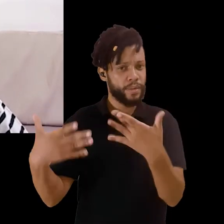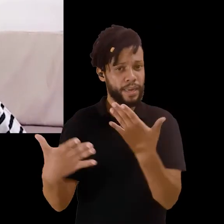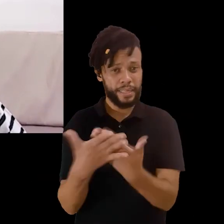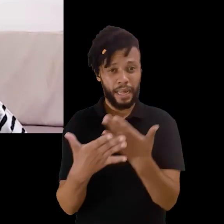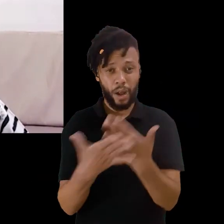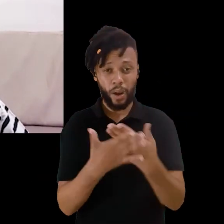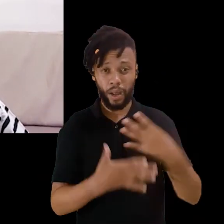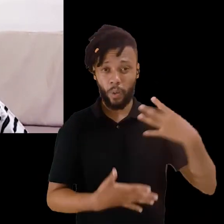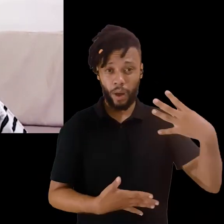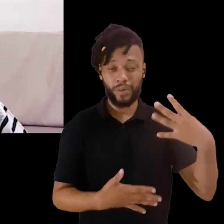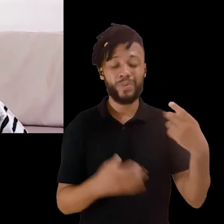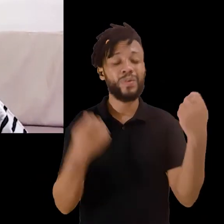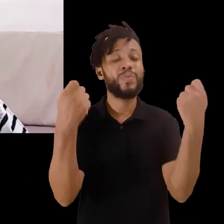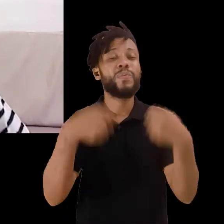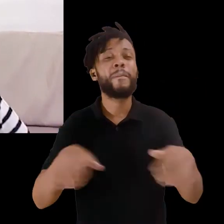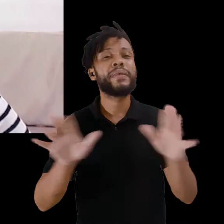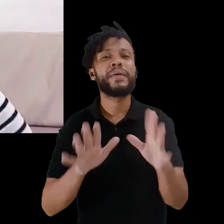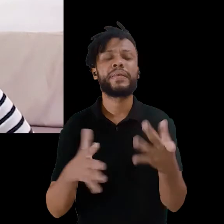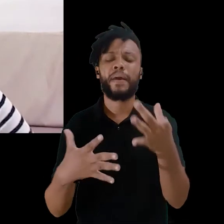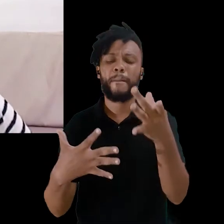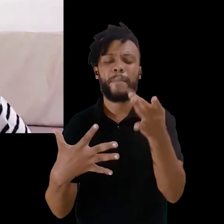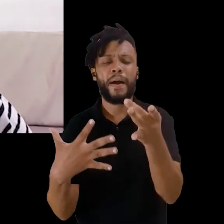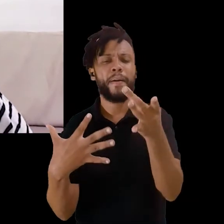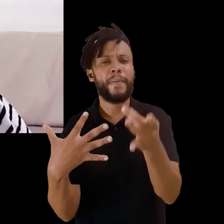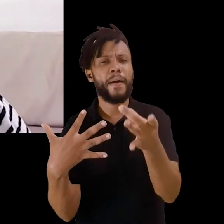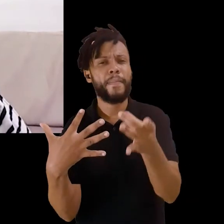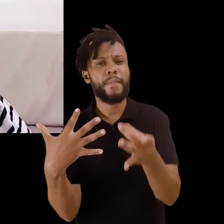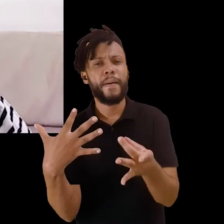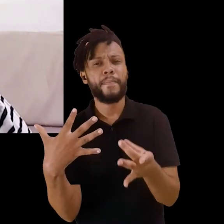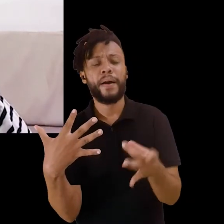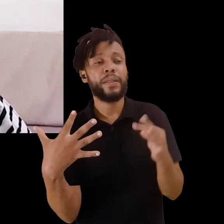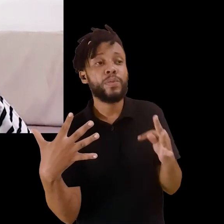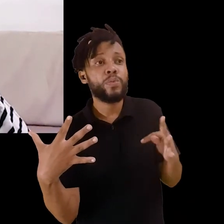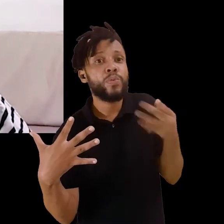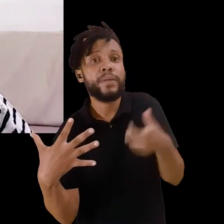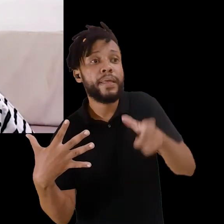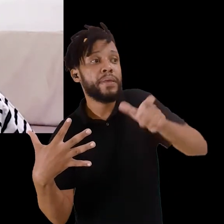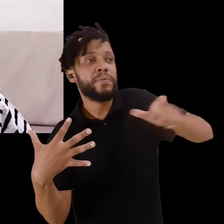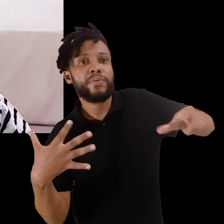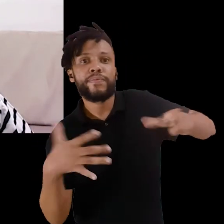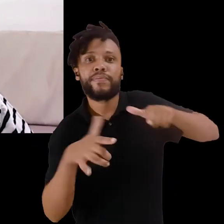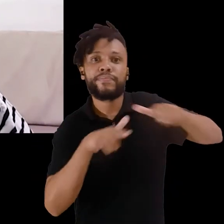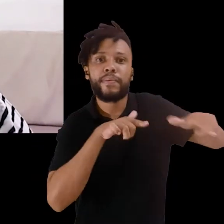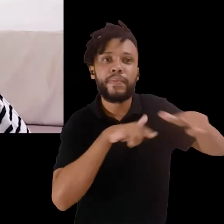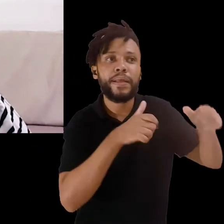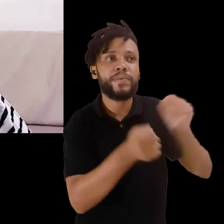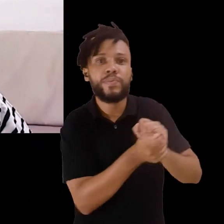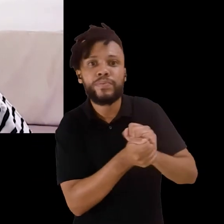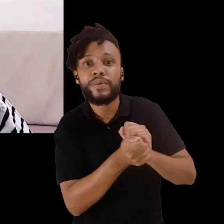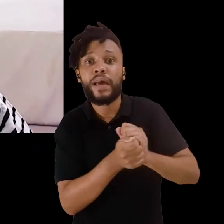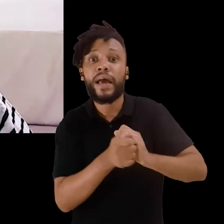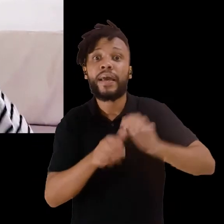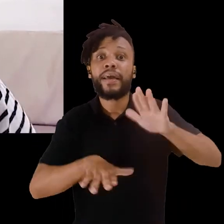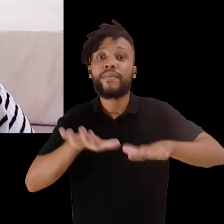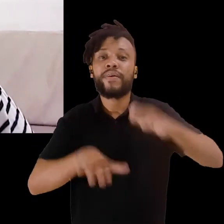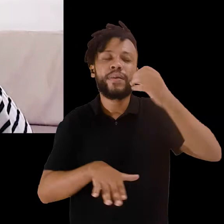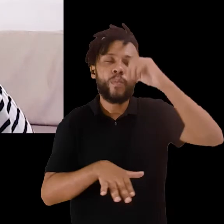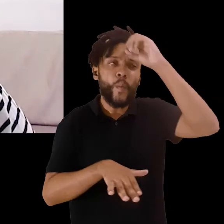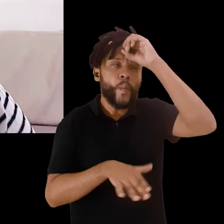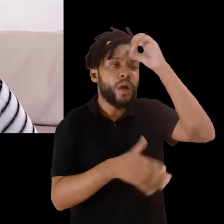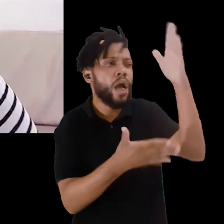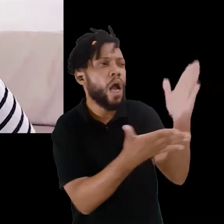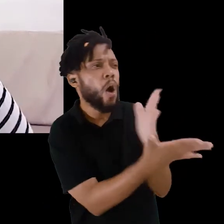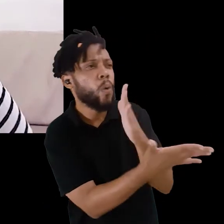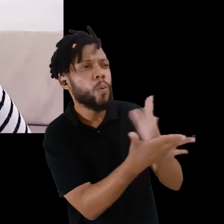não precisa detalhar, botar todas as pessoas que vão trabalhar com você no seu projeto. Até porque muitas vezes você não sabe quem